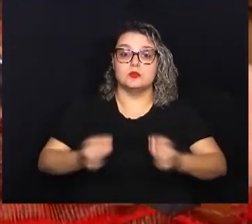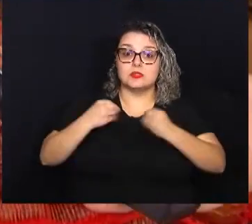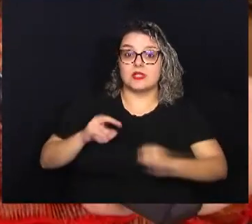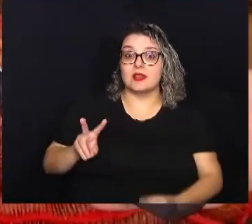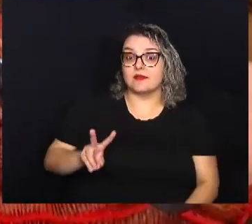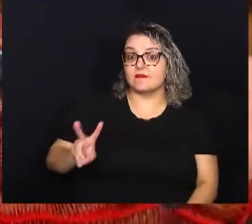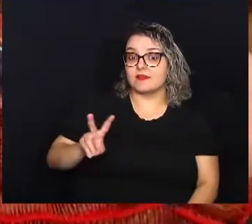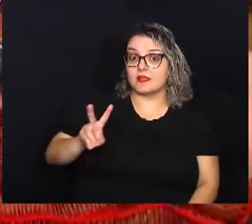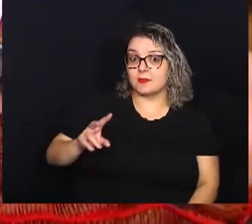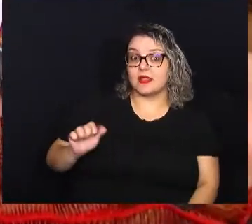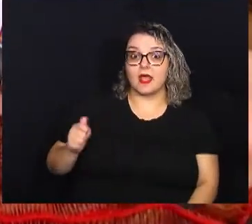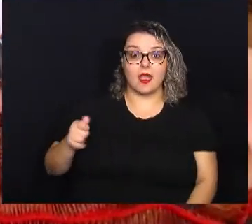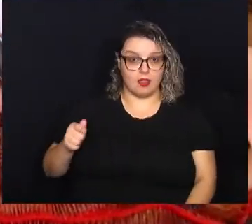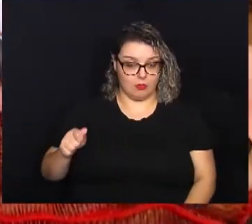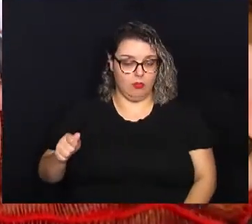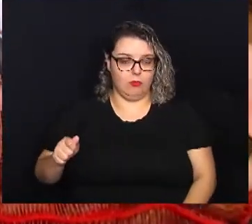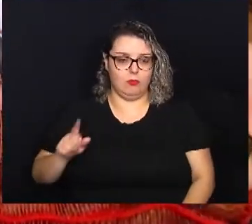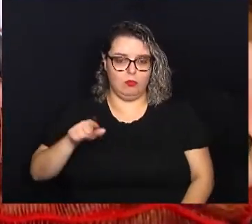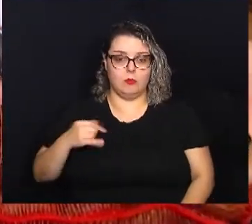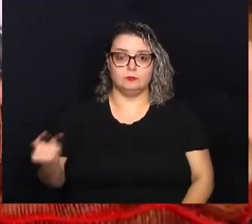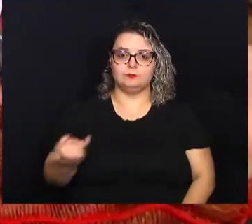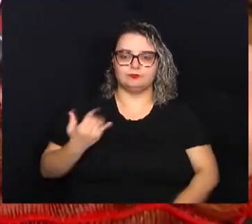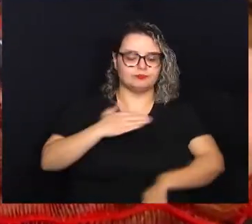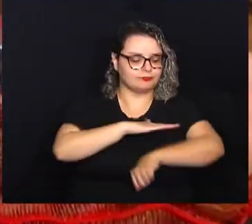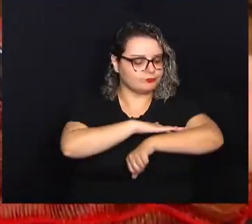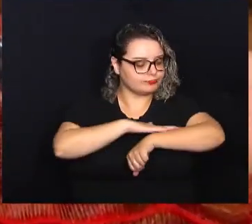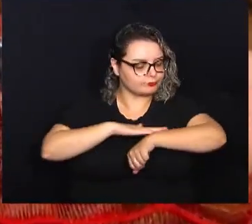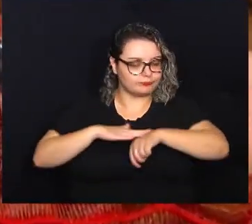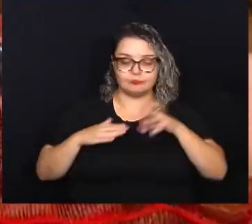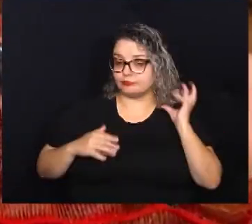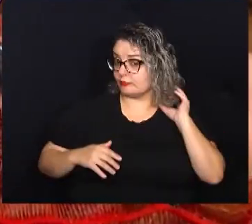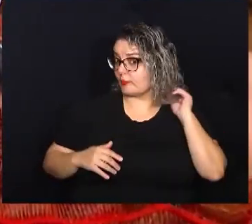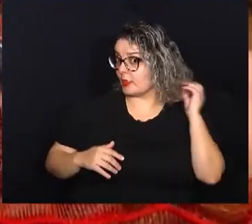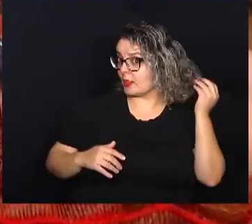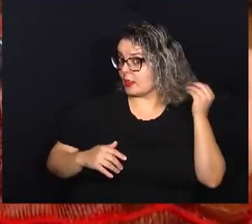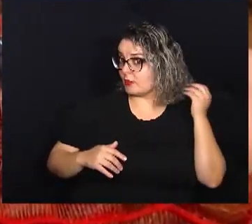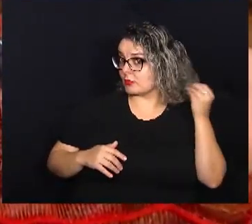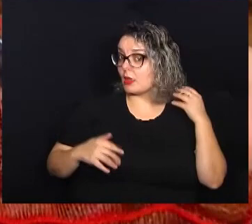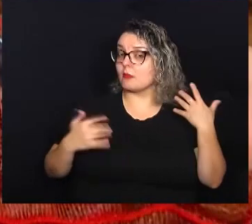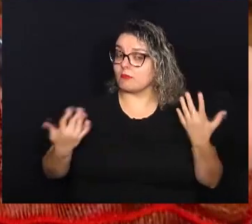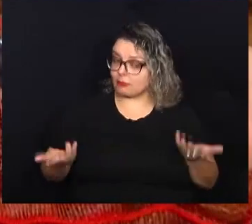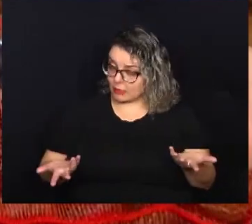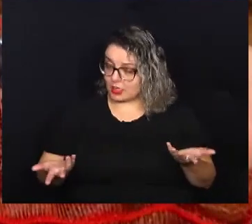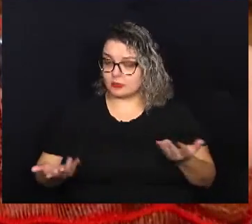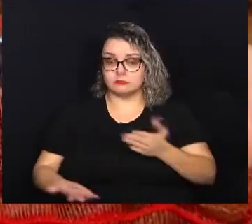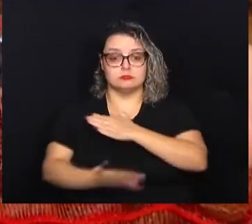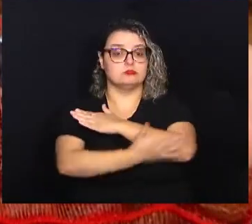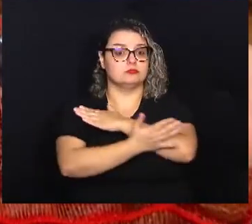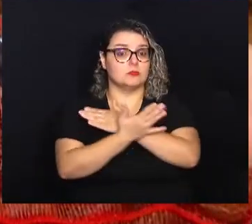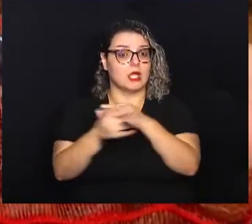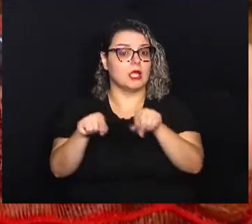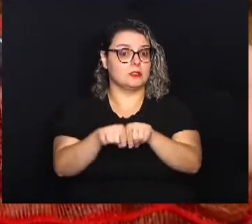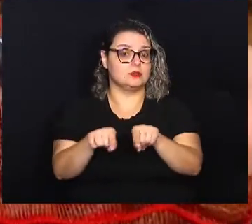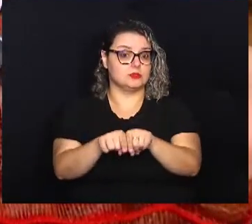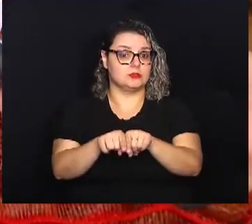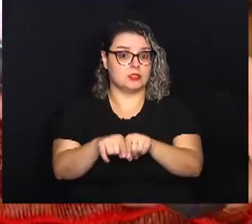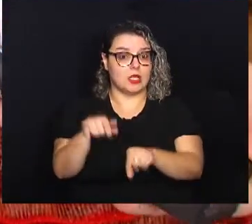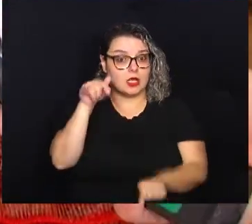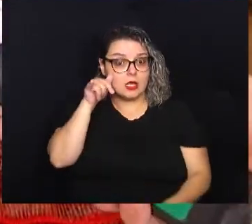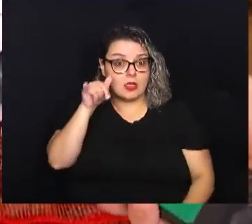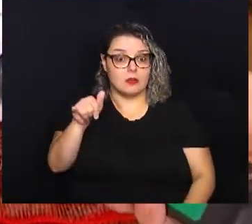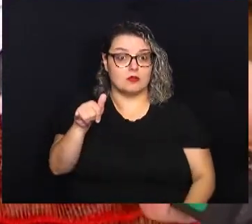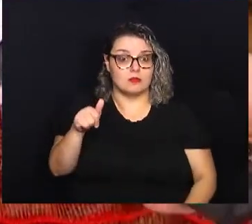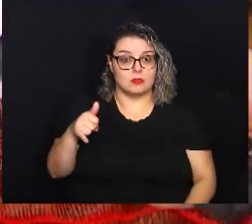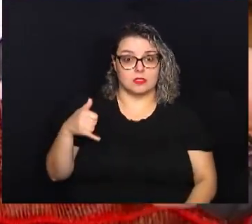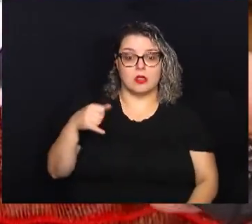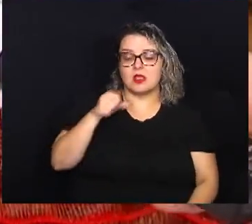que é essencial para nossa pele do nosso cabelo né então nos ajuda também a prevenir o envelhecimento